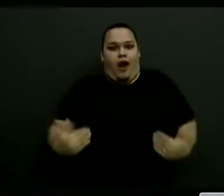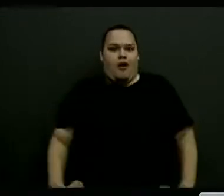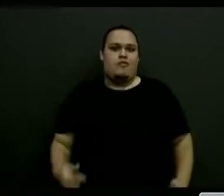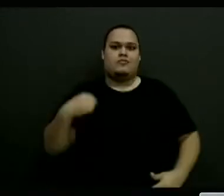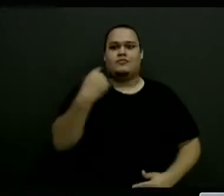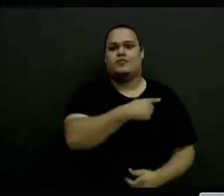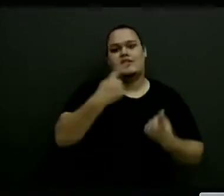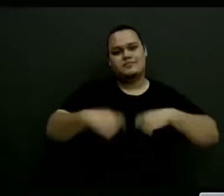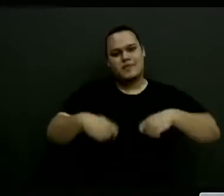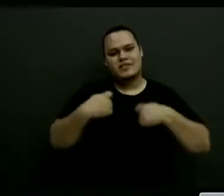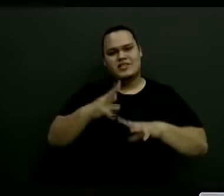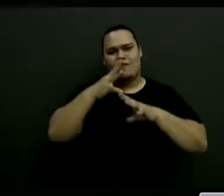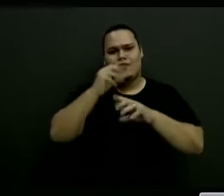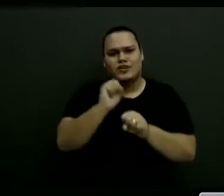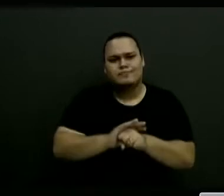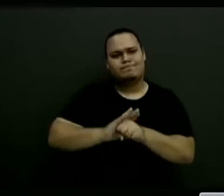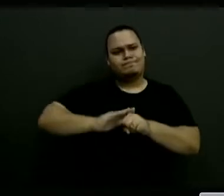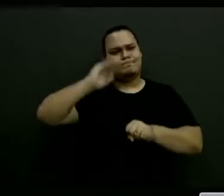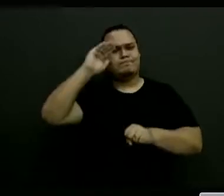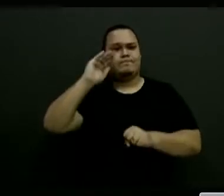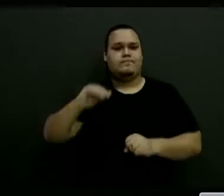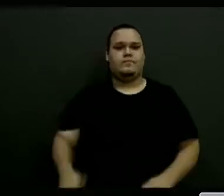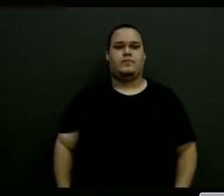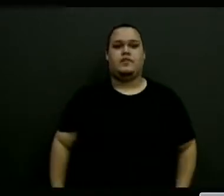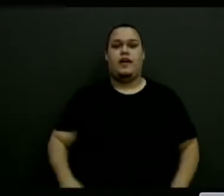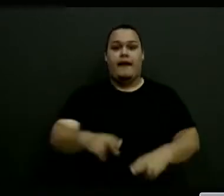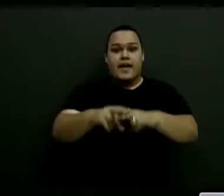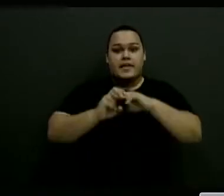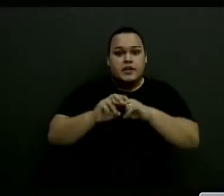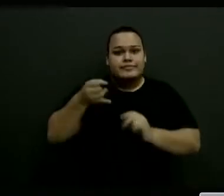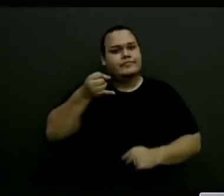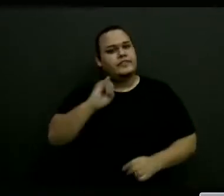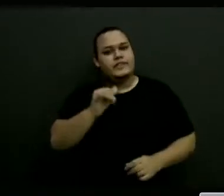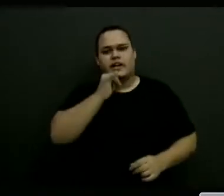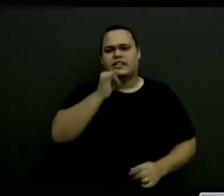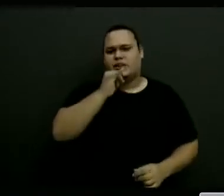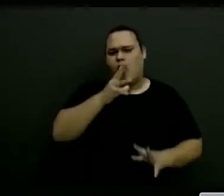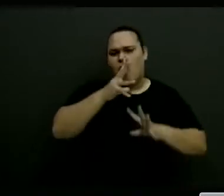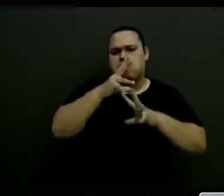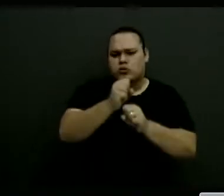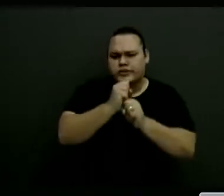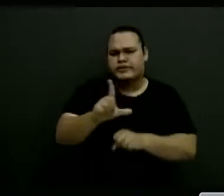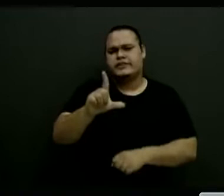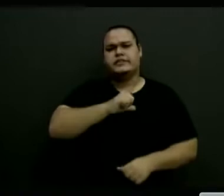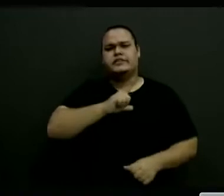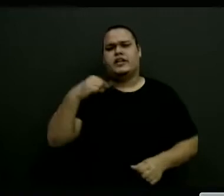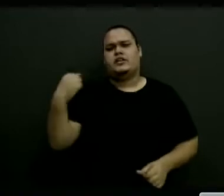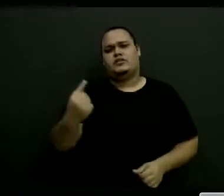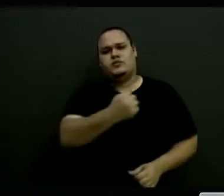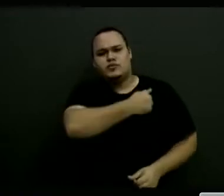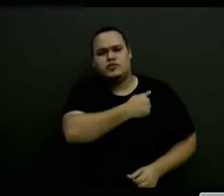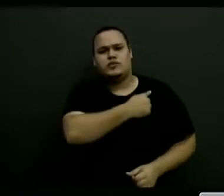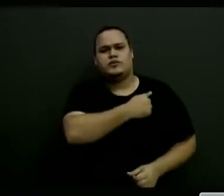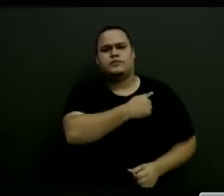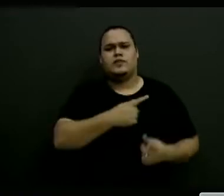todos. Vejam, esse poder ele lhe deu a você, para que você flua, para que você tenha influência,